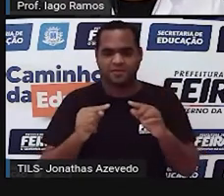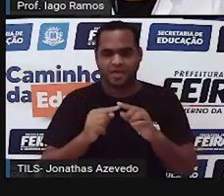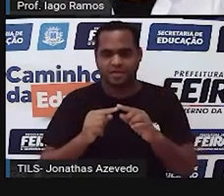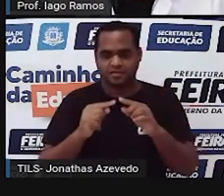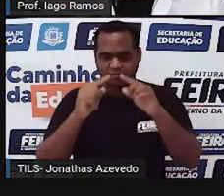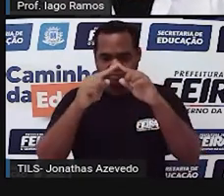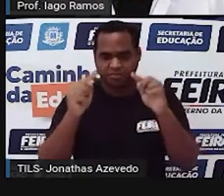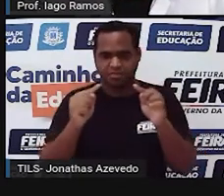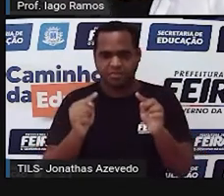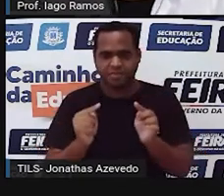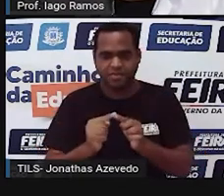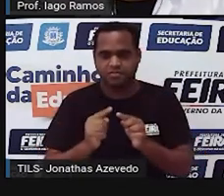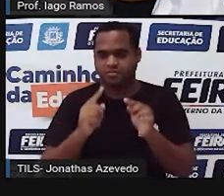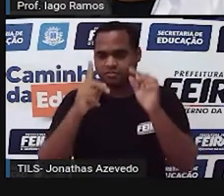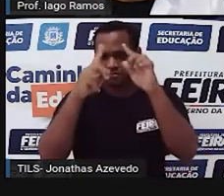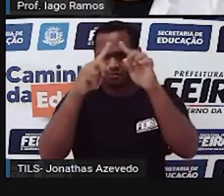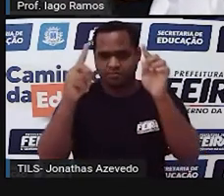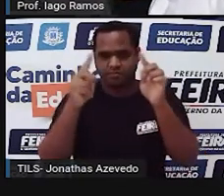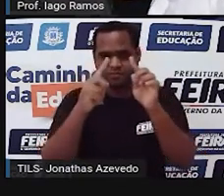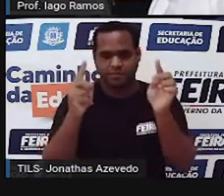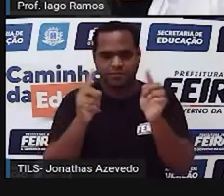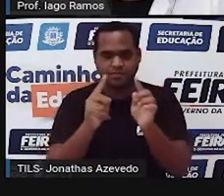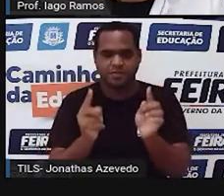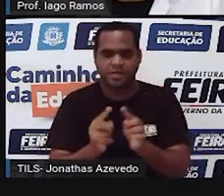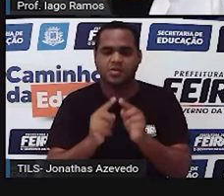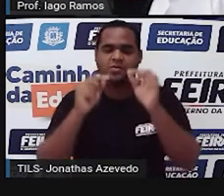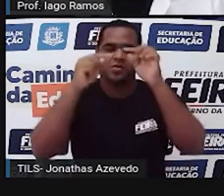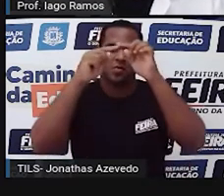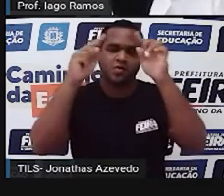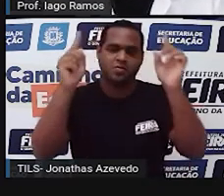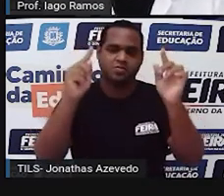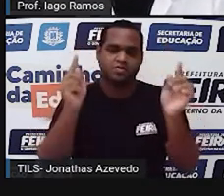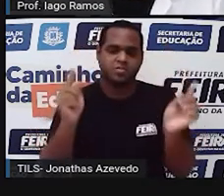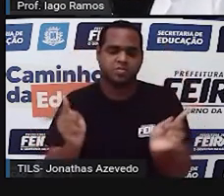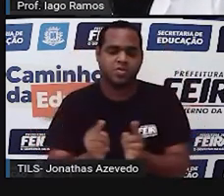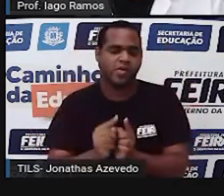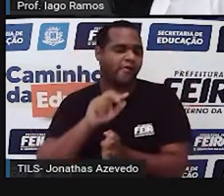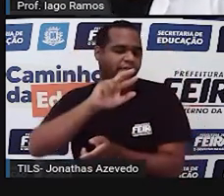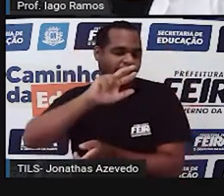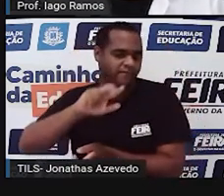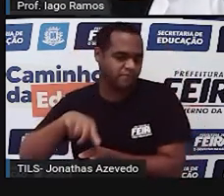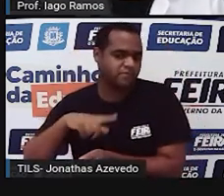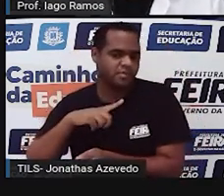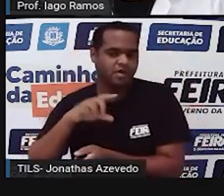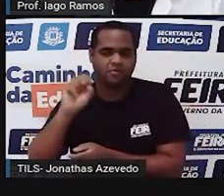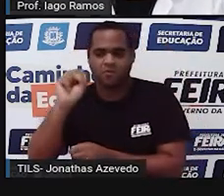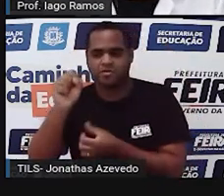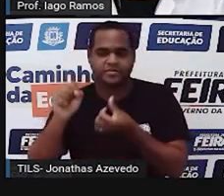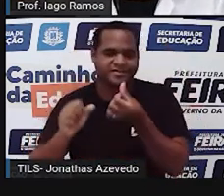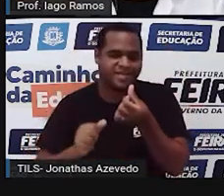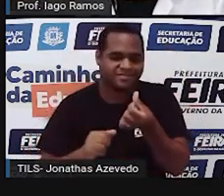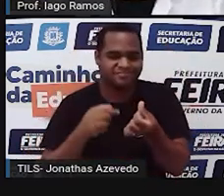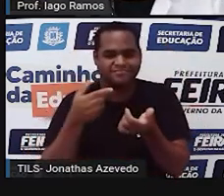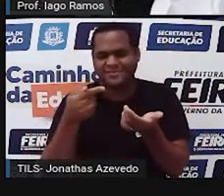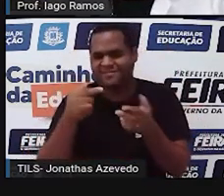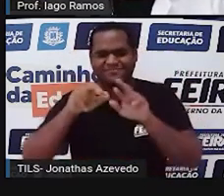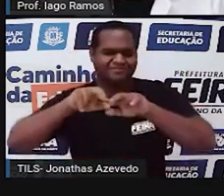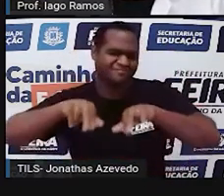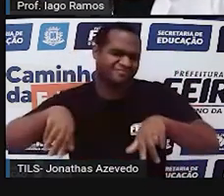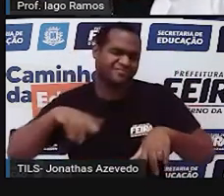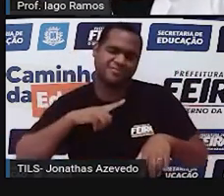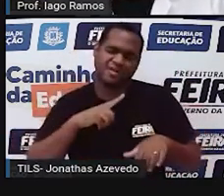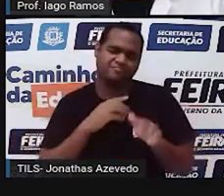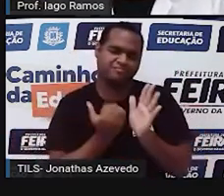pentágonos hexágonos octógonos e tantos outros polígonos que existem